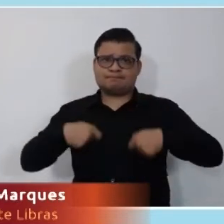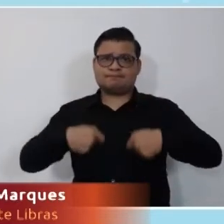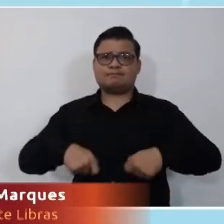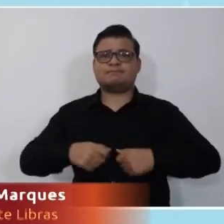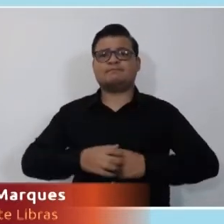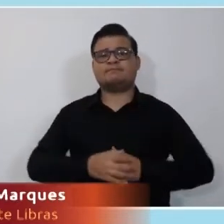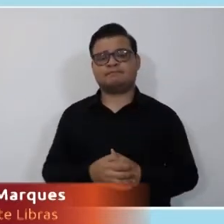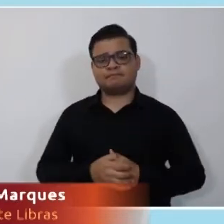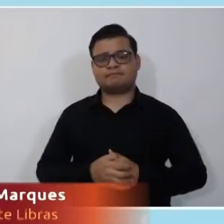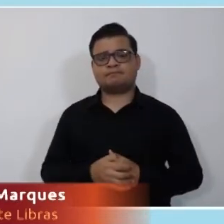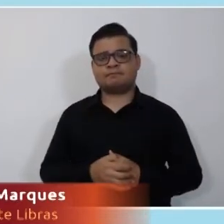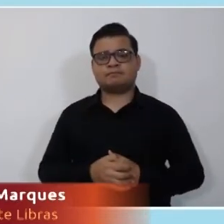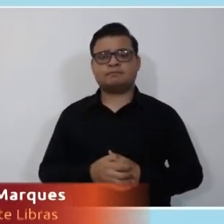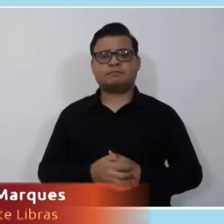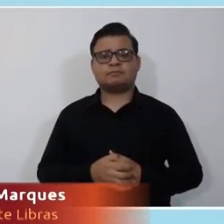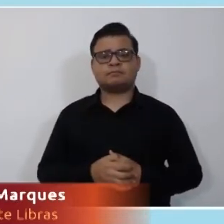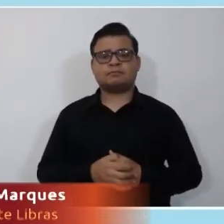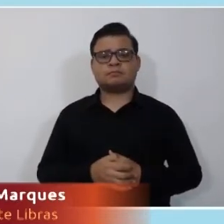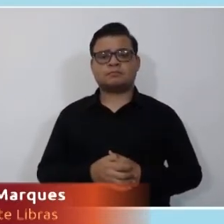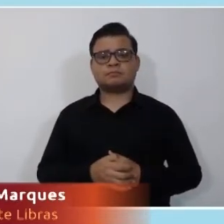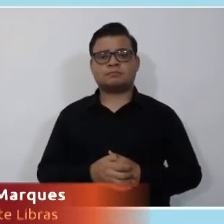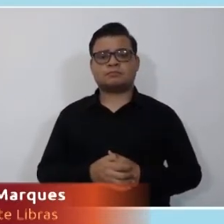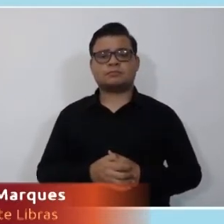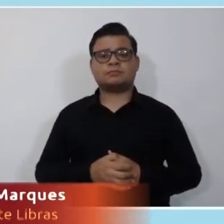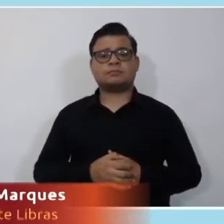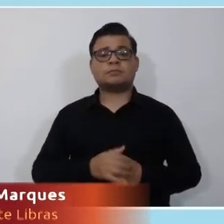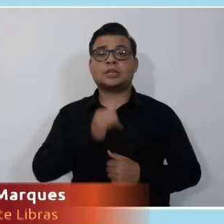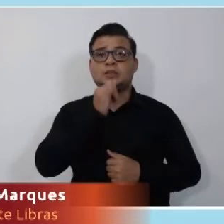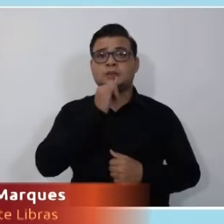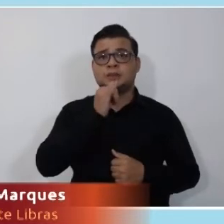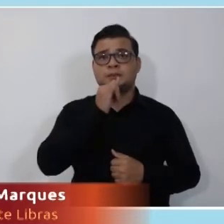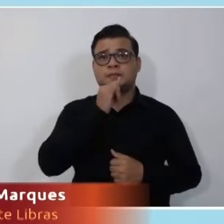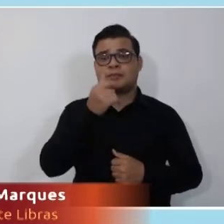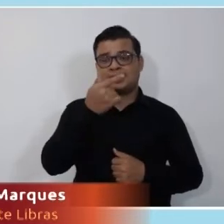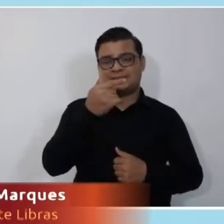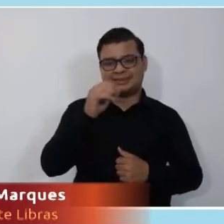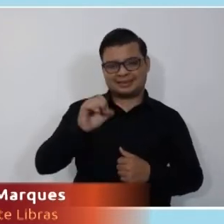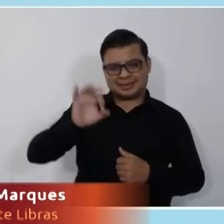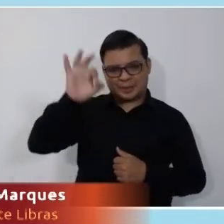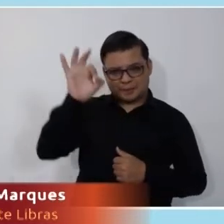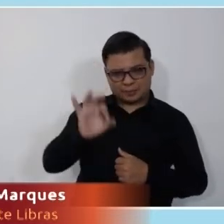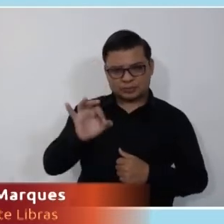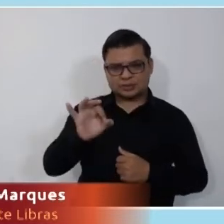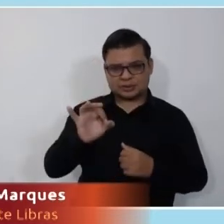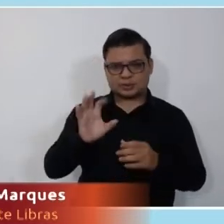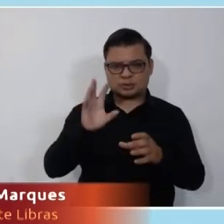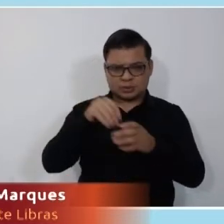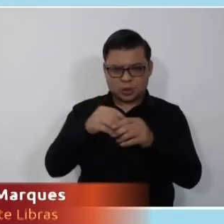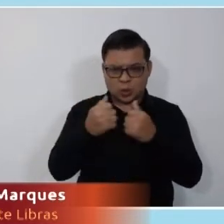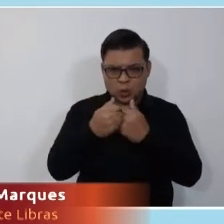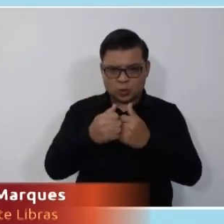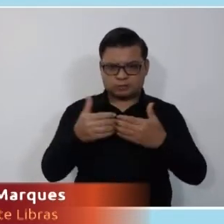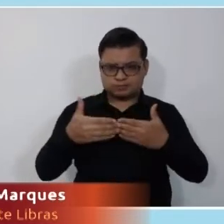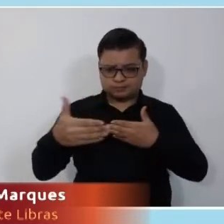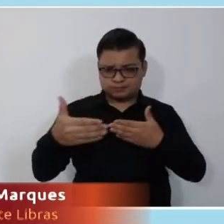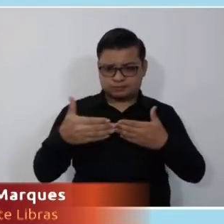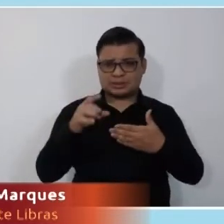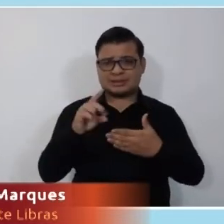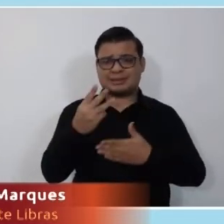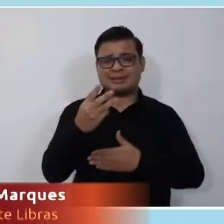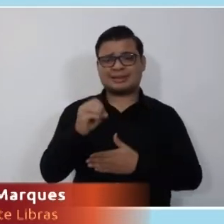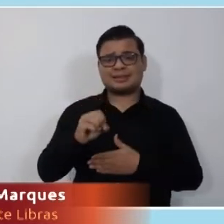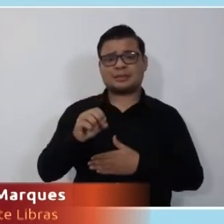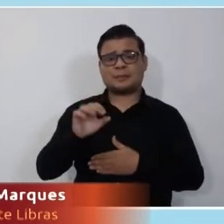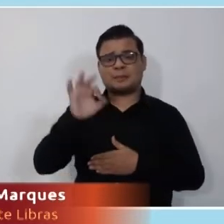tem ali 70% do espaço ocupado por 30% da população. E 70%